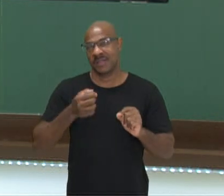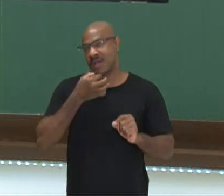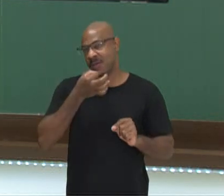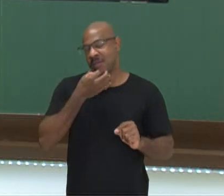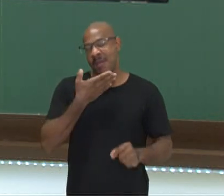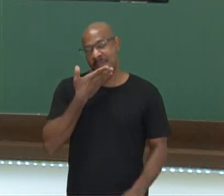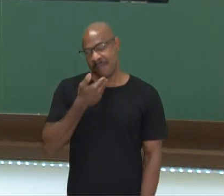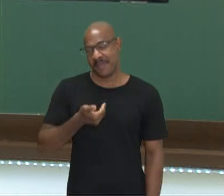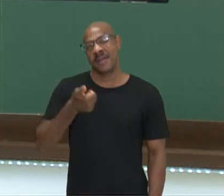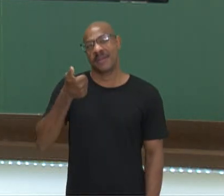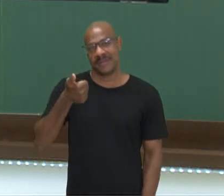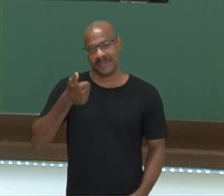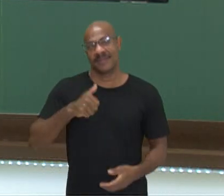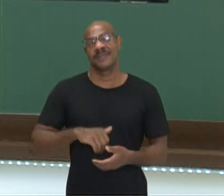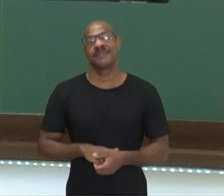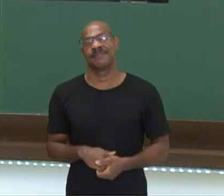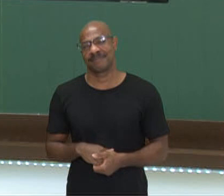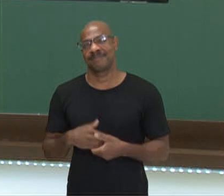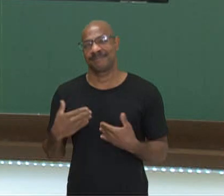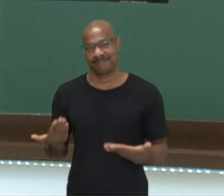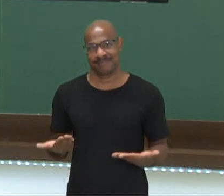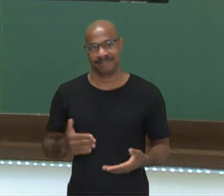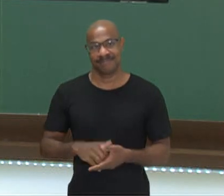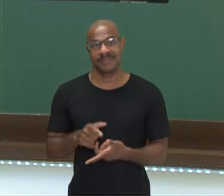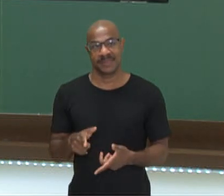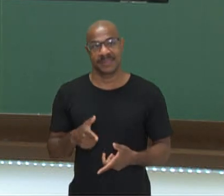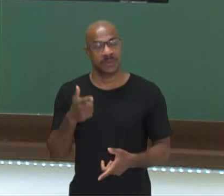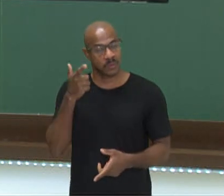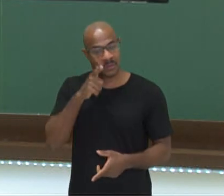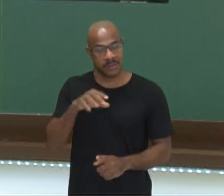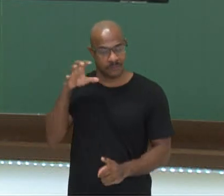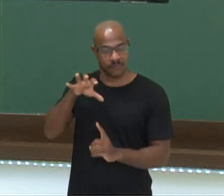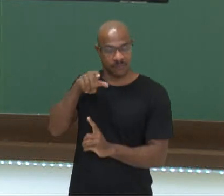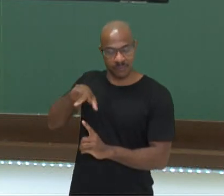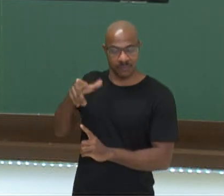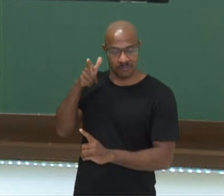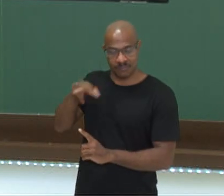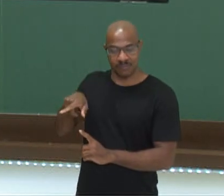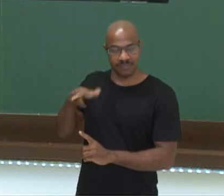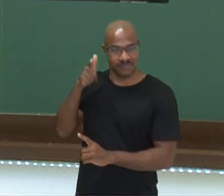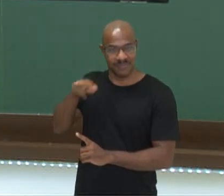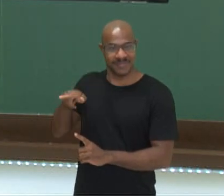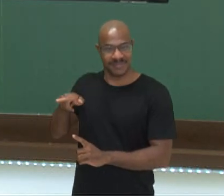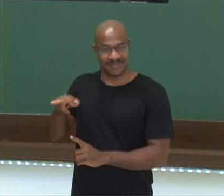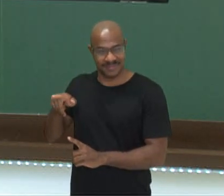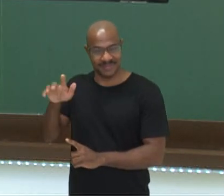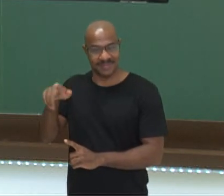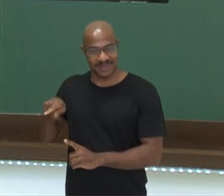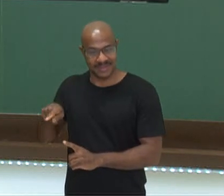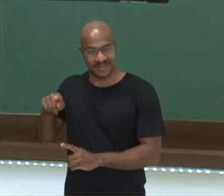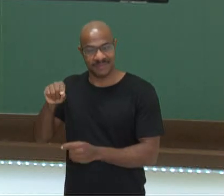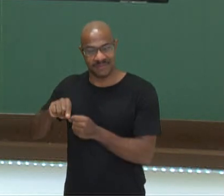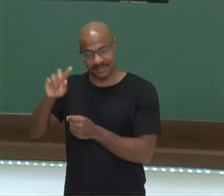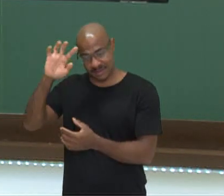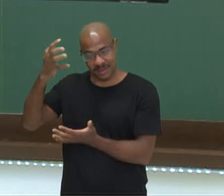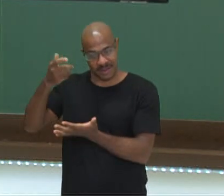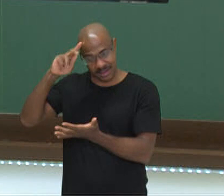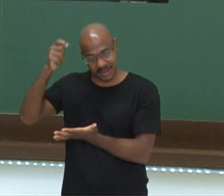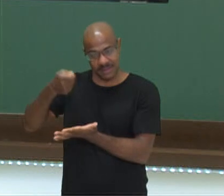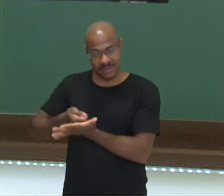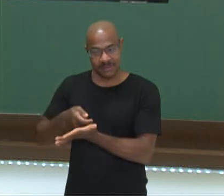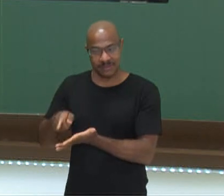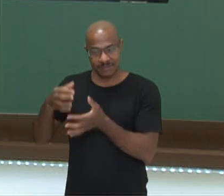melhores, a persuasão foi melhor. Ele convenceu os outros. Então, ele foi o melhor debatedor